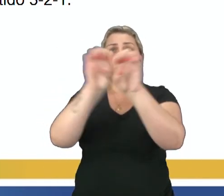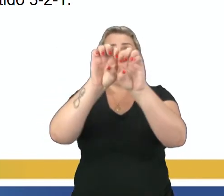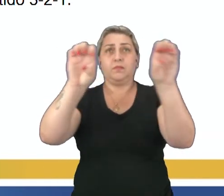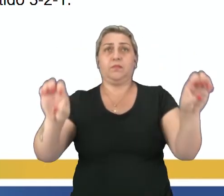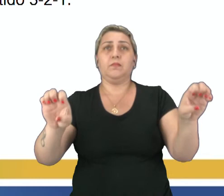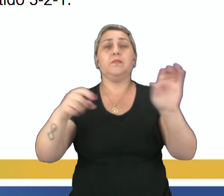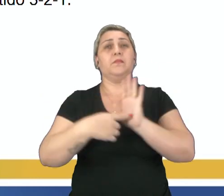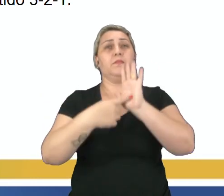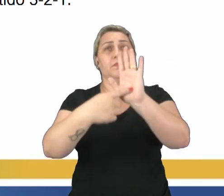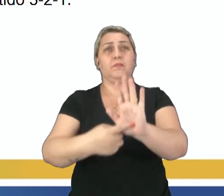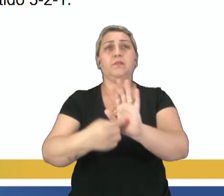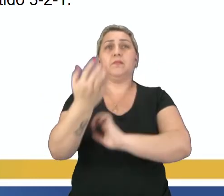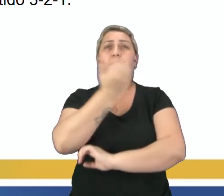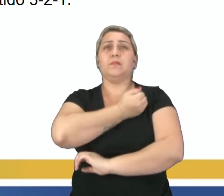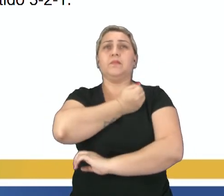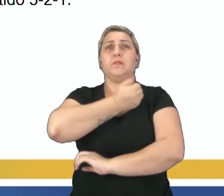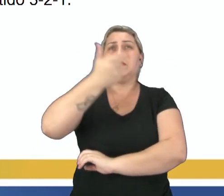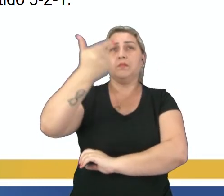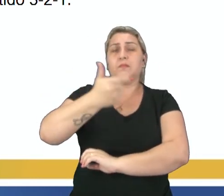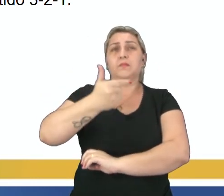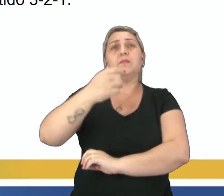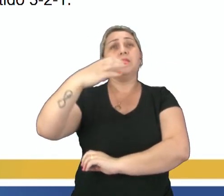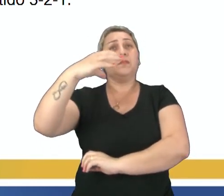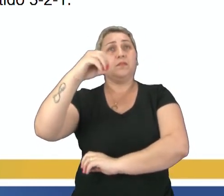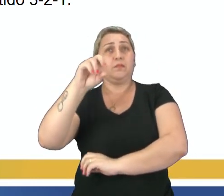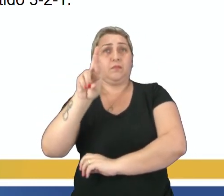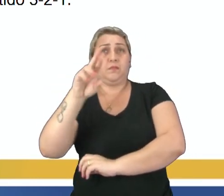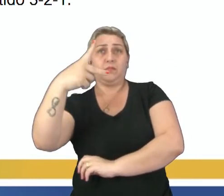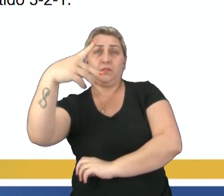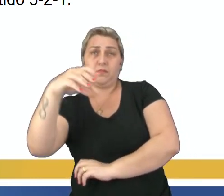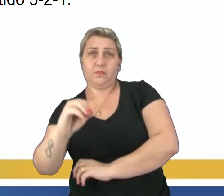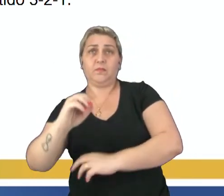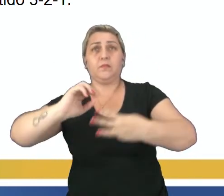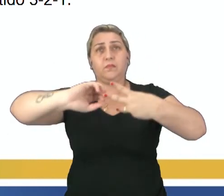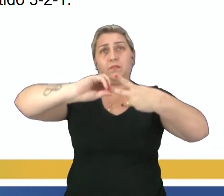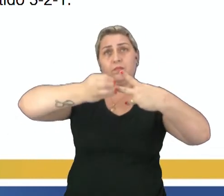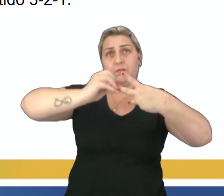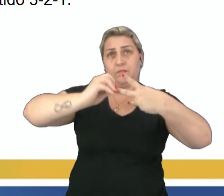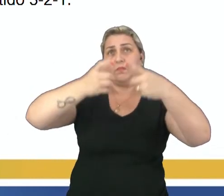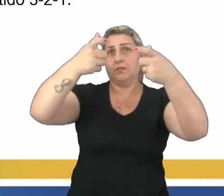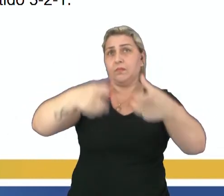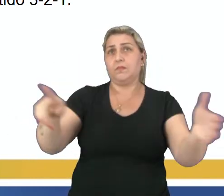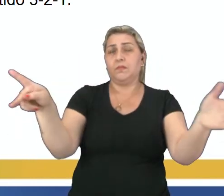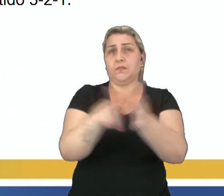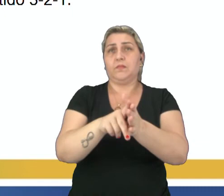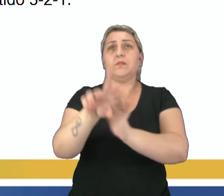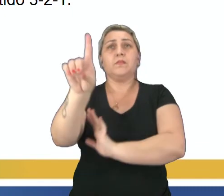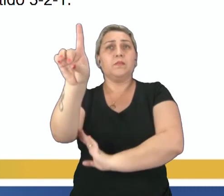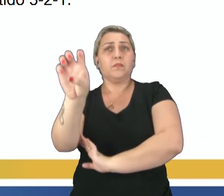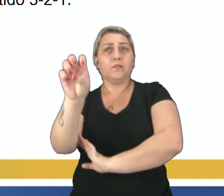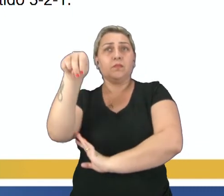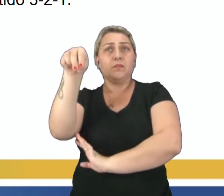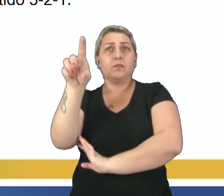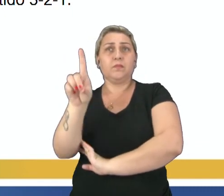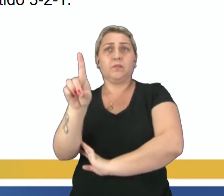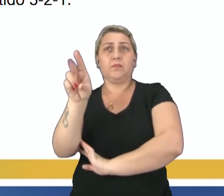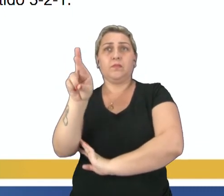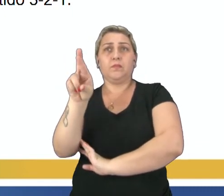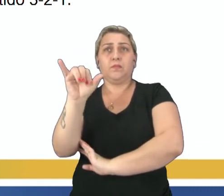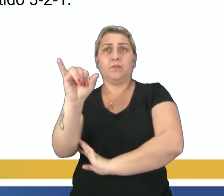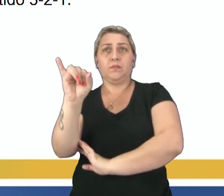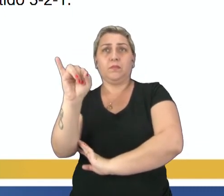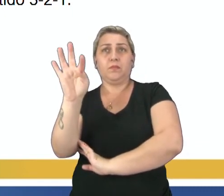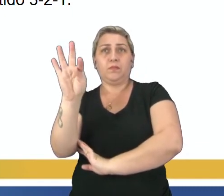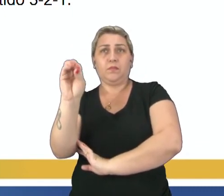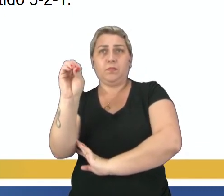ação, e por último, que nós possamos criar respostas de acordo com os movimentos, de acordo com as sensações ou até